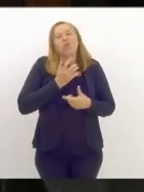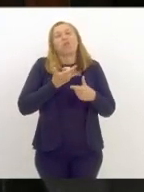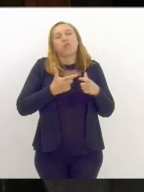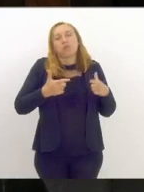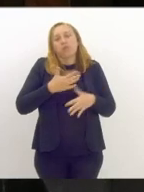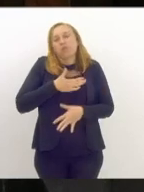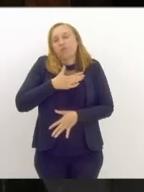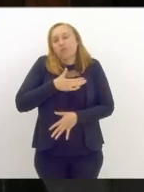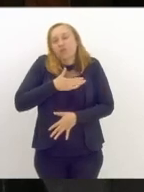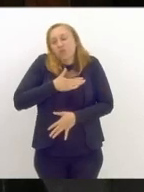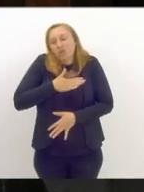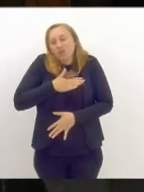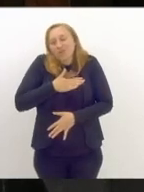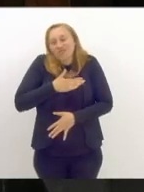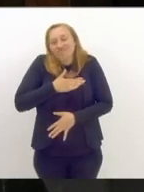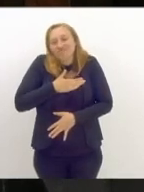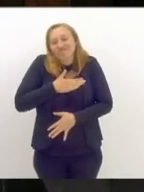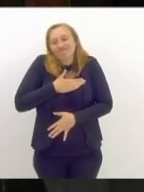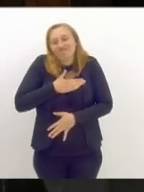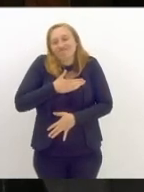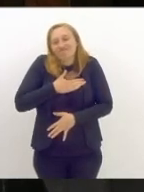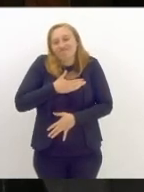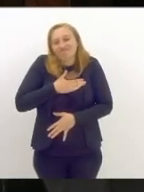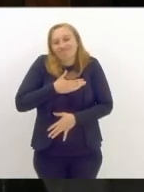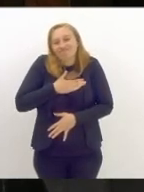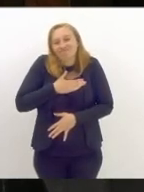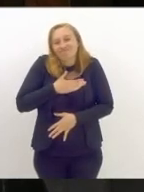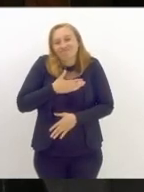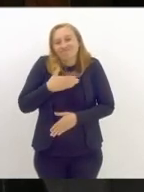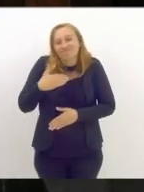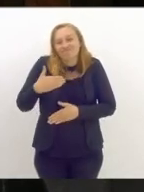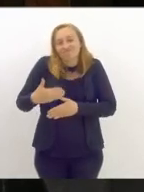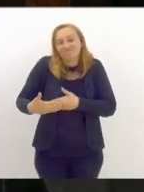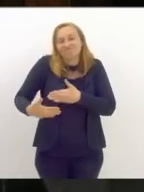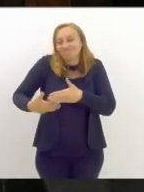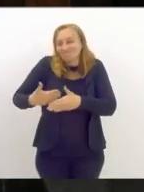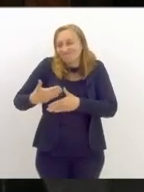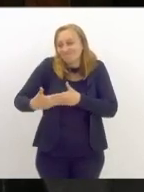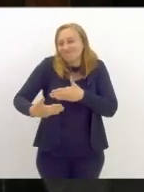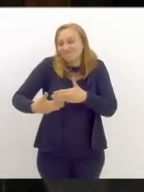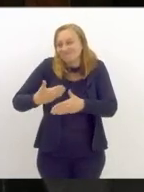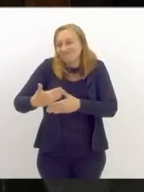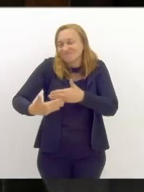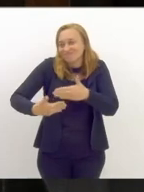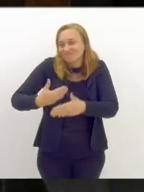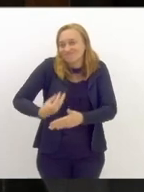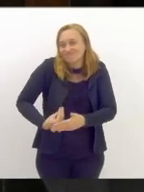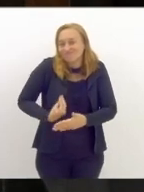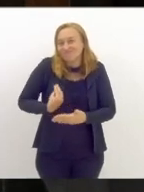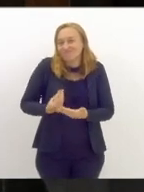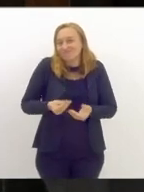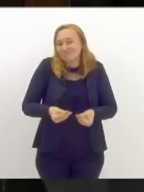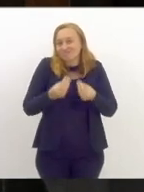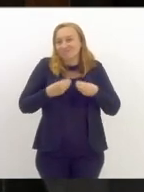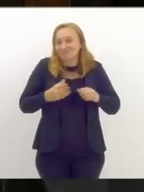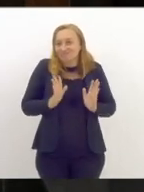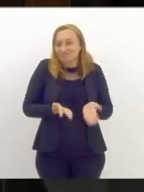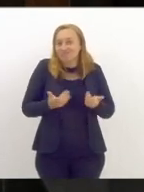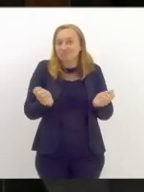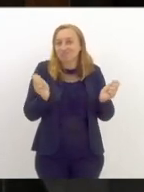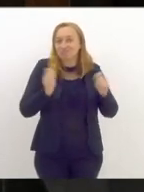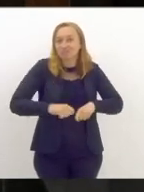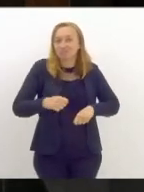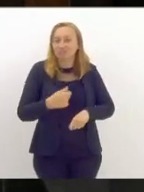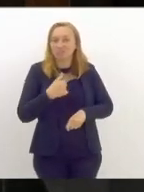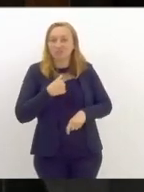mim, é um reconhecimento de uma trajetória, na verdade, que é coroada agora e que só foi possível porque eu pude